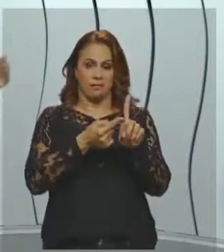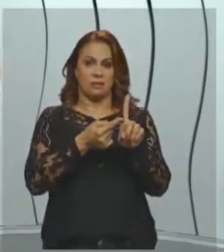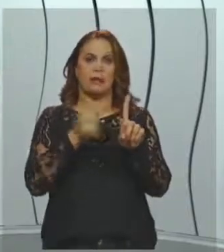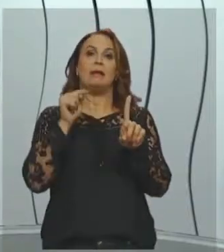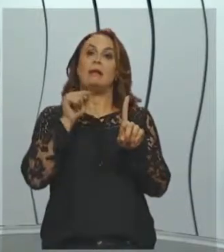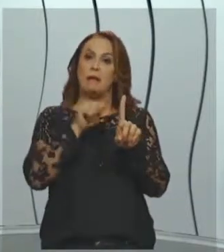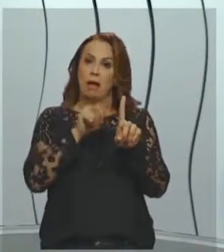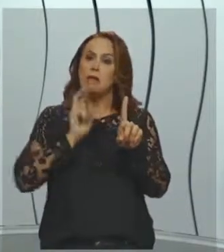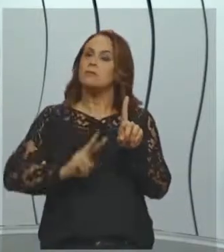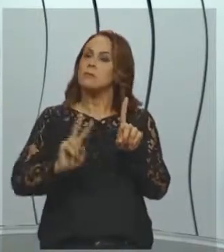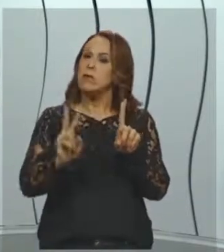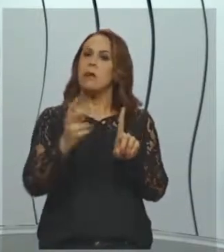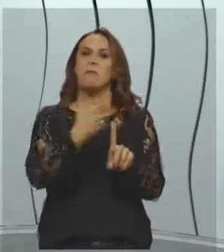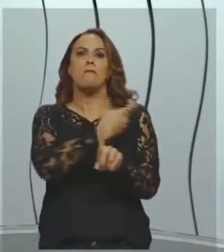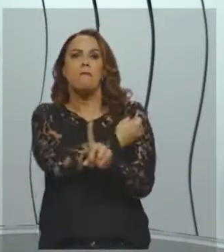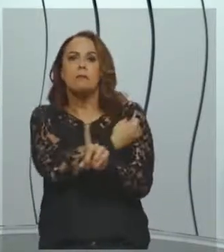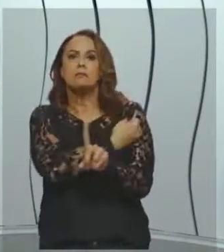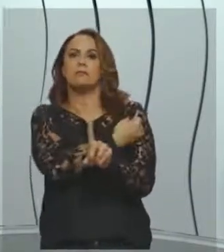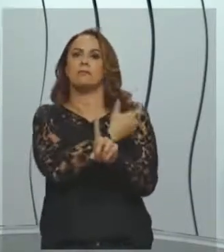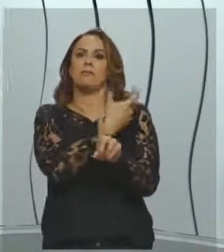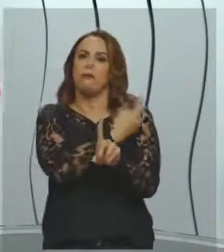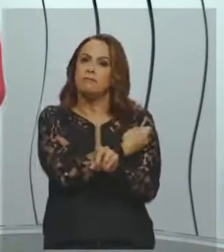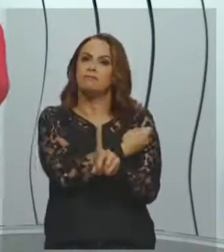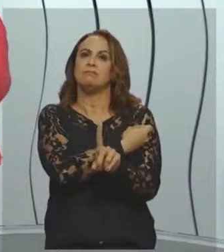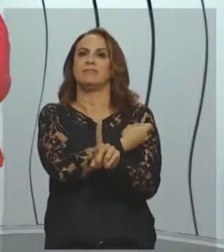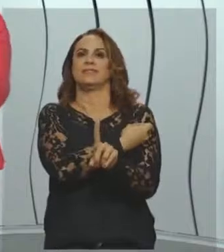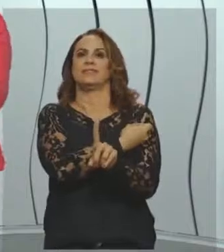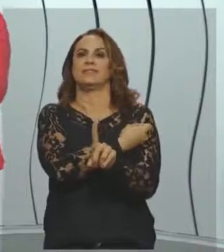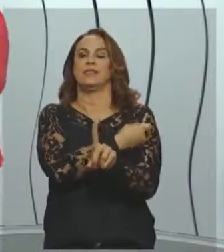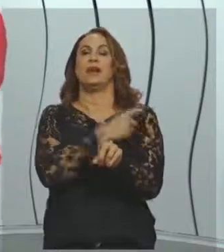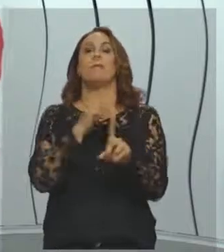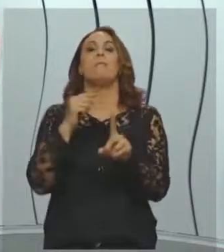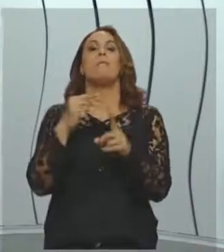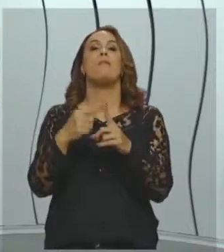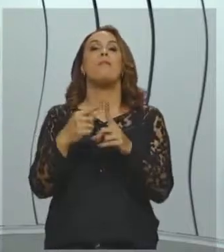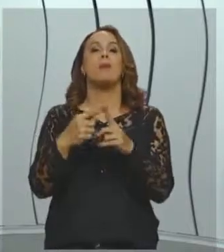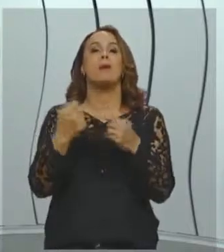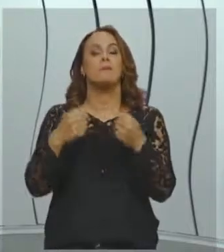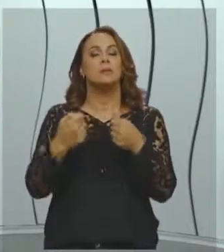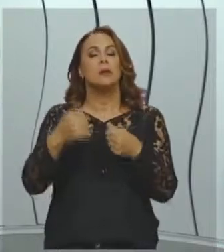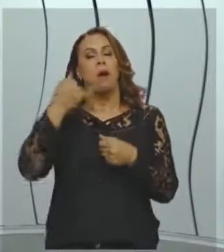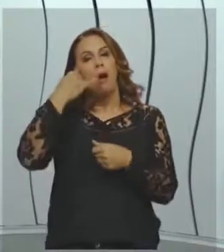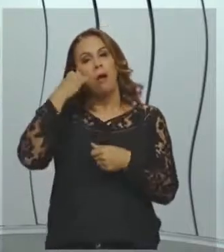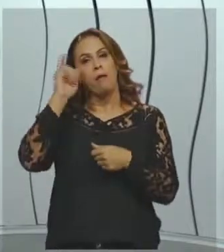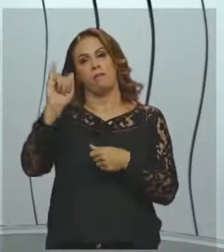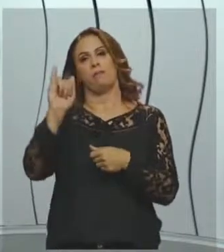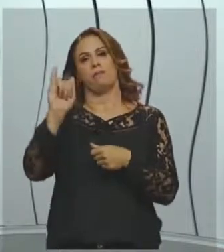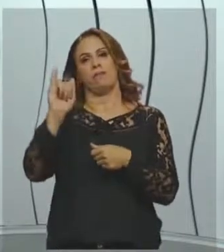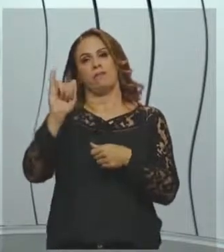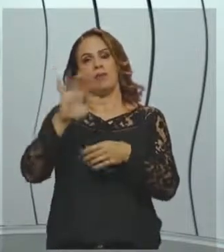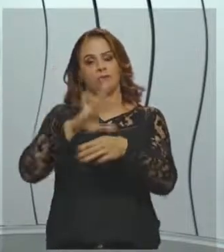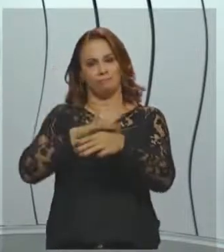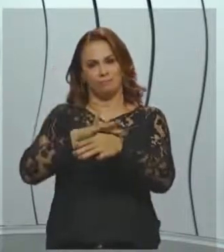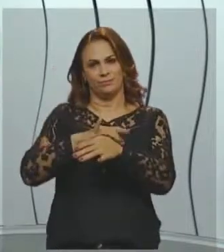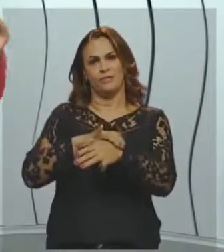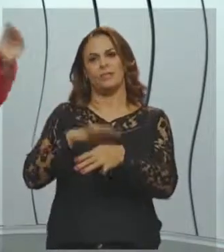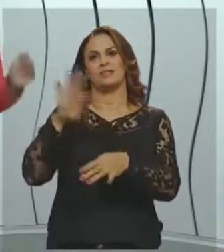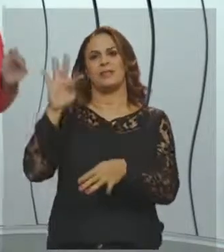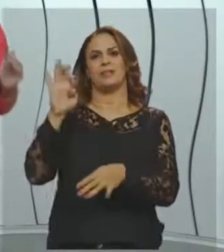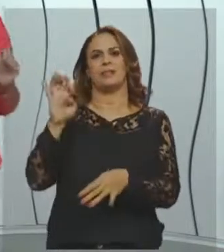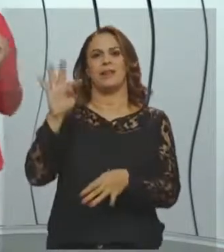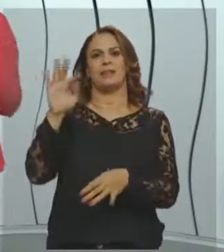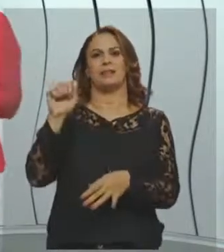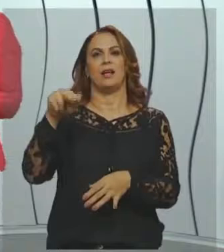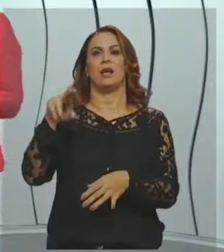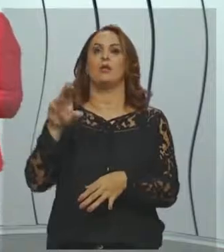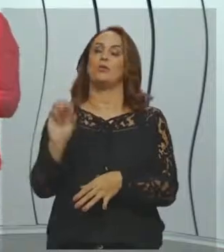antitetânica durante a gravidez, justamente para evitar aí o tétano no cordão umbilical